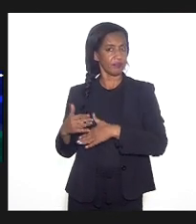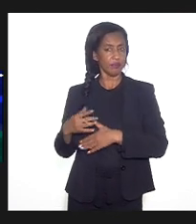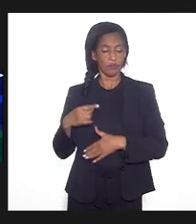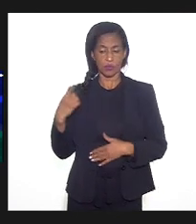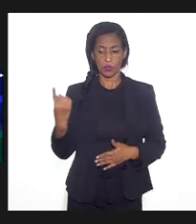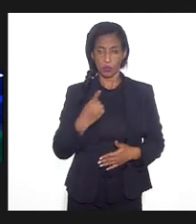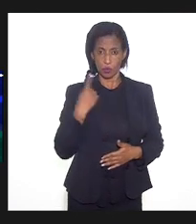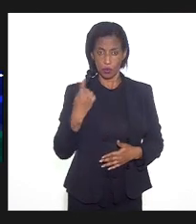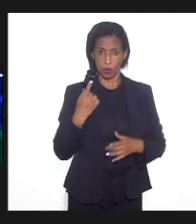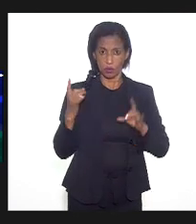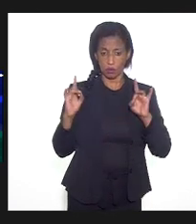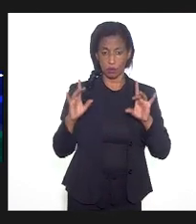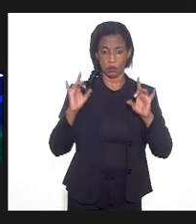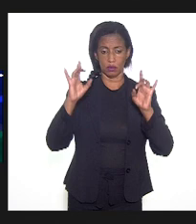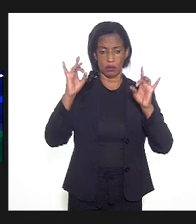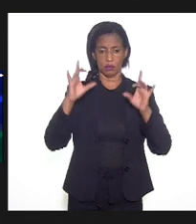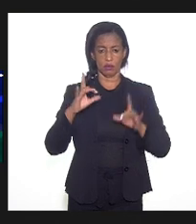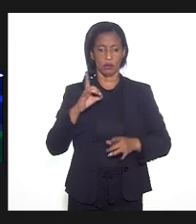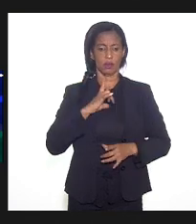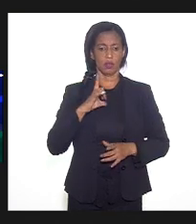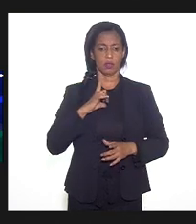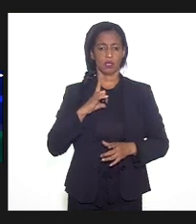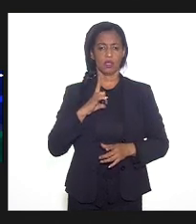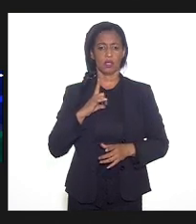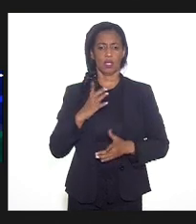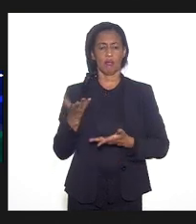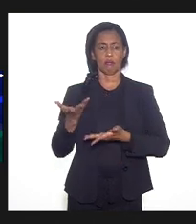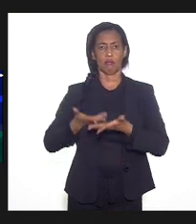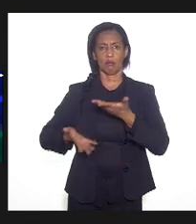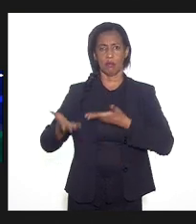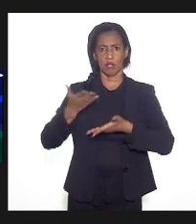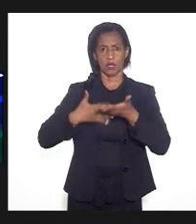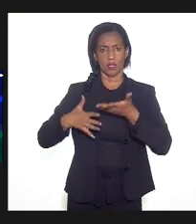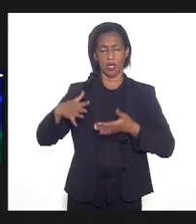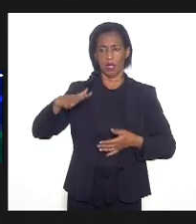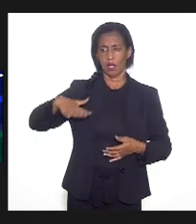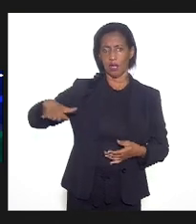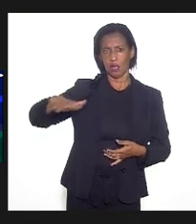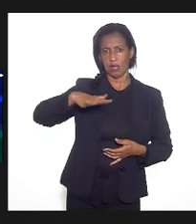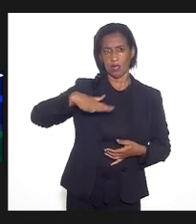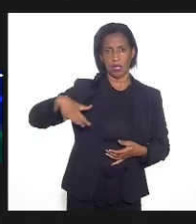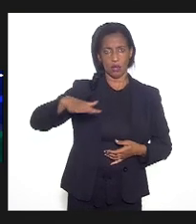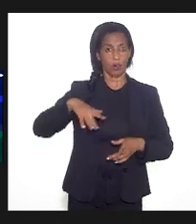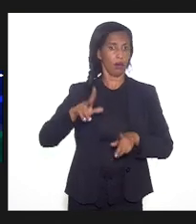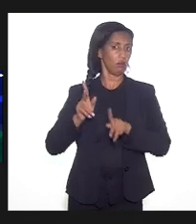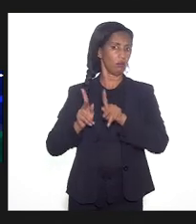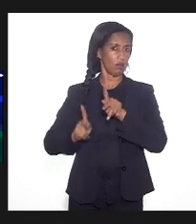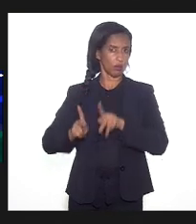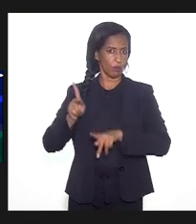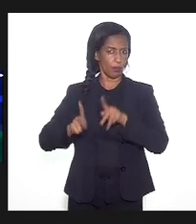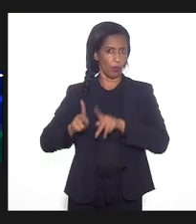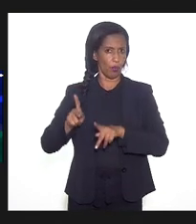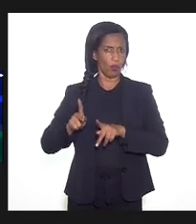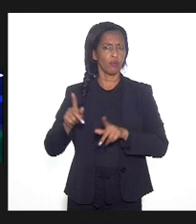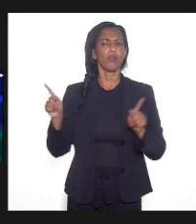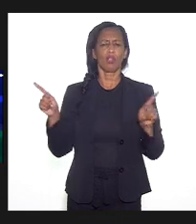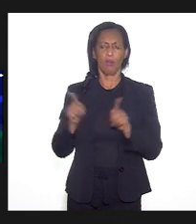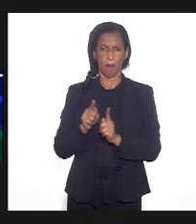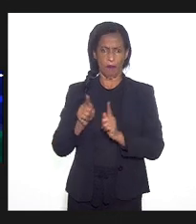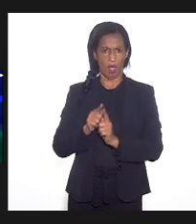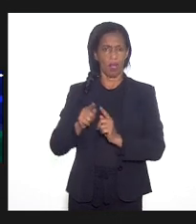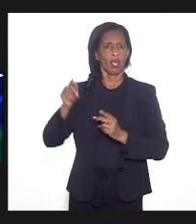nosso caso em especial, tem a parcela da composição territorial do nosso povo, do povo indígena,